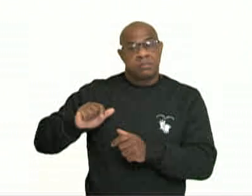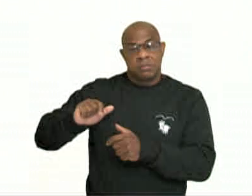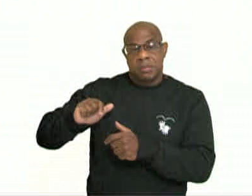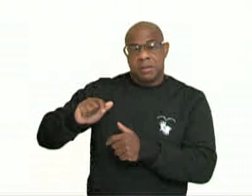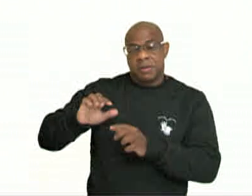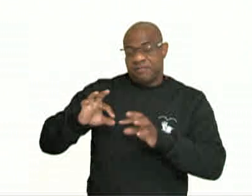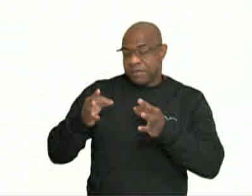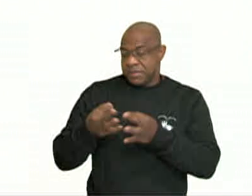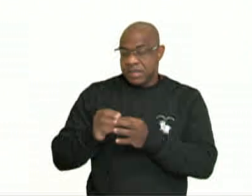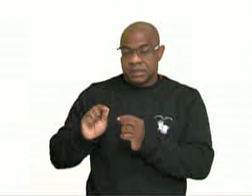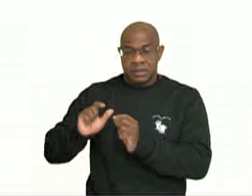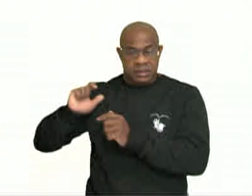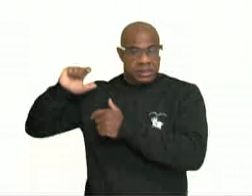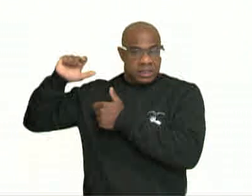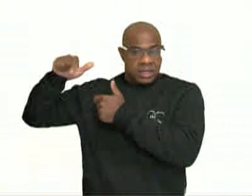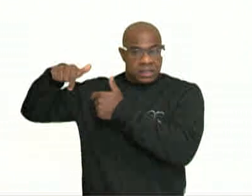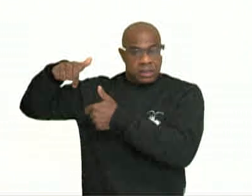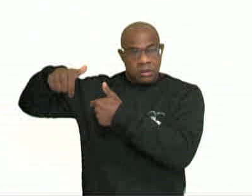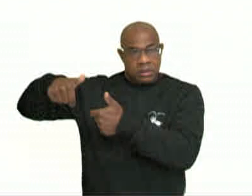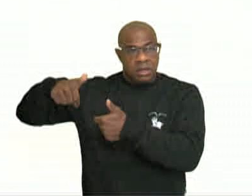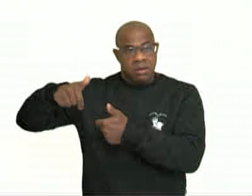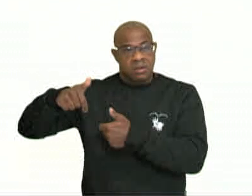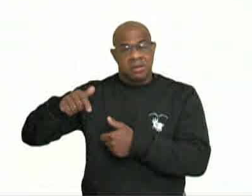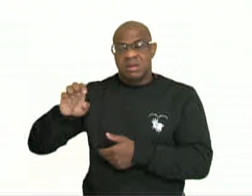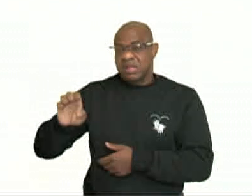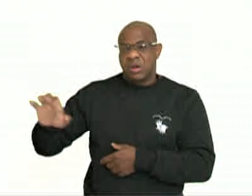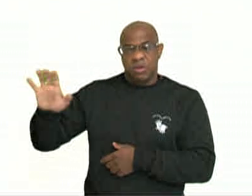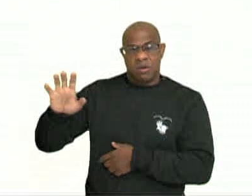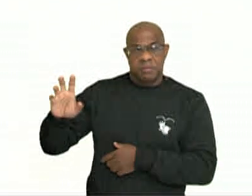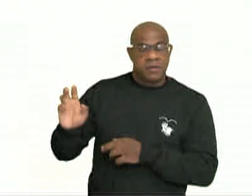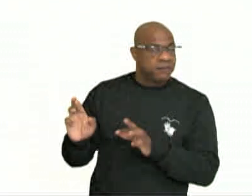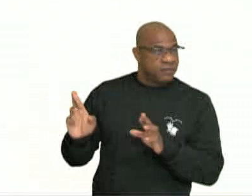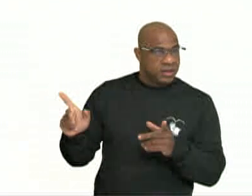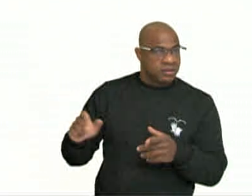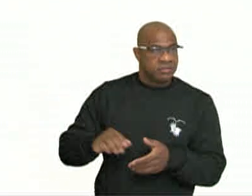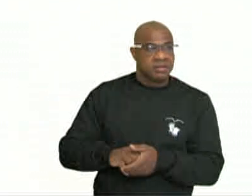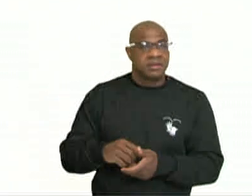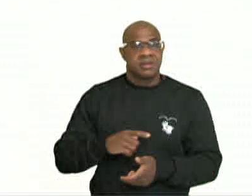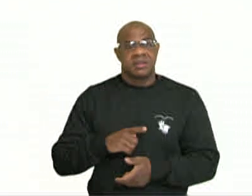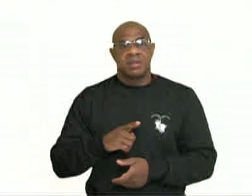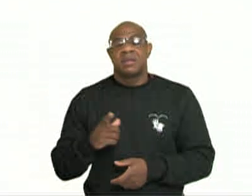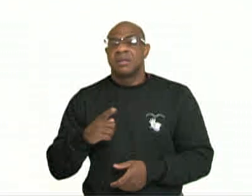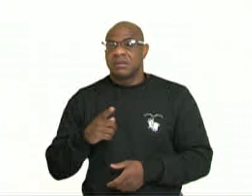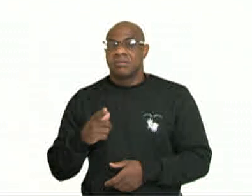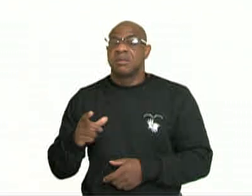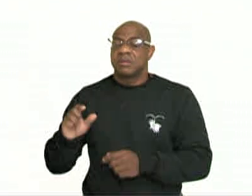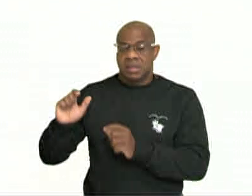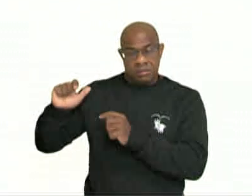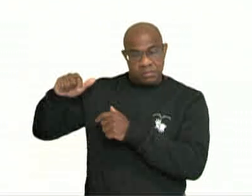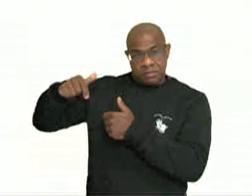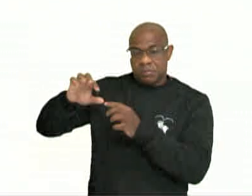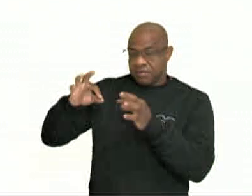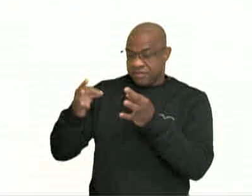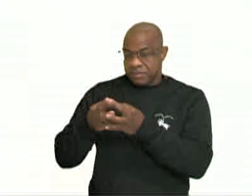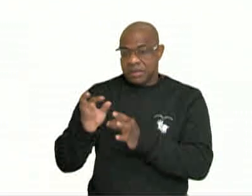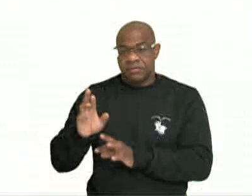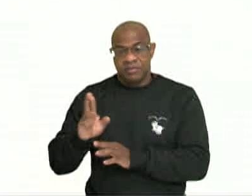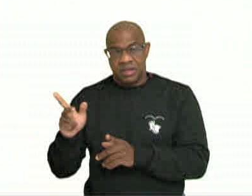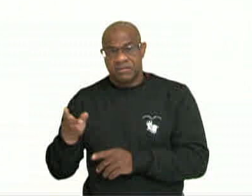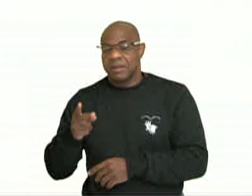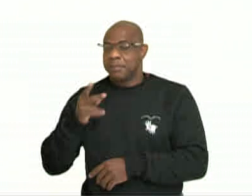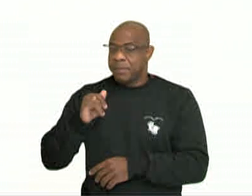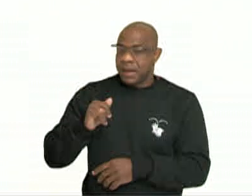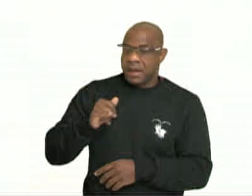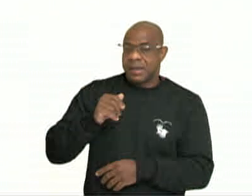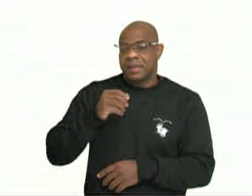A ideia de a mãe, o pai e os filhos, o vô e a avó, não, eles tinham uma ideia de uma família muito maior,